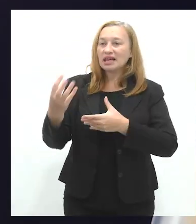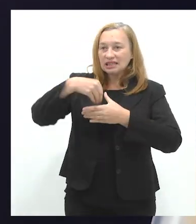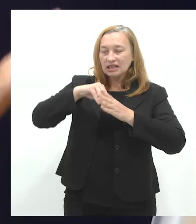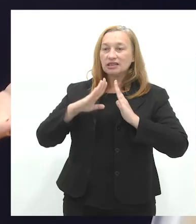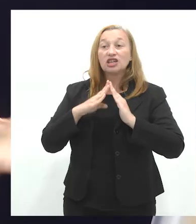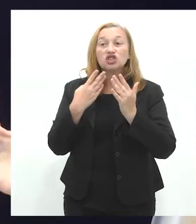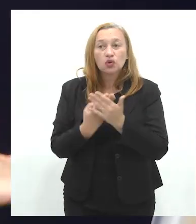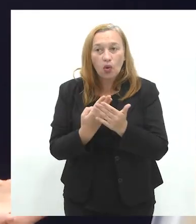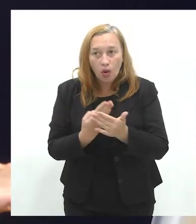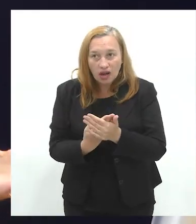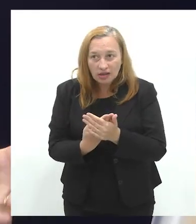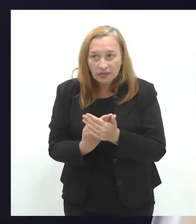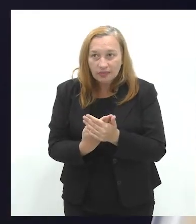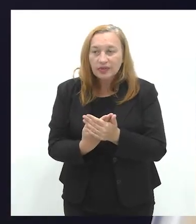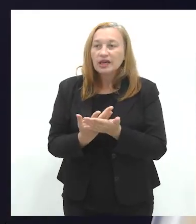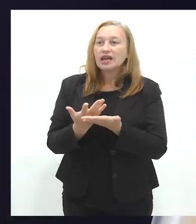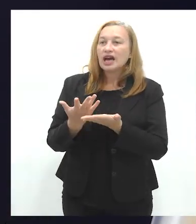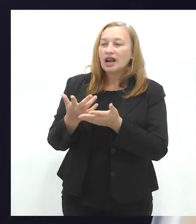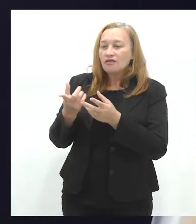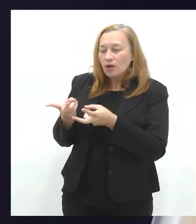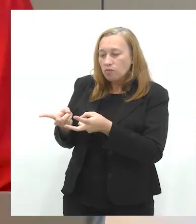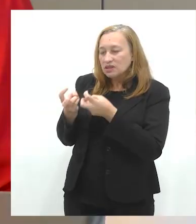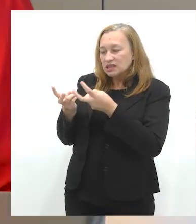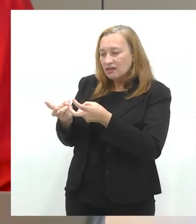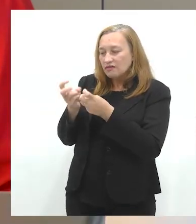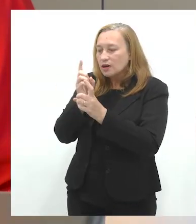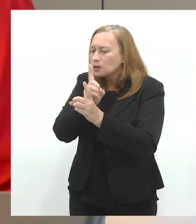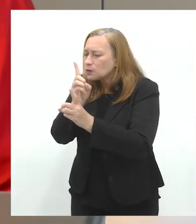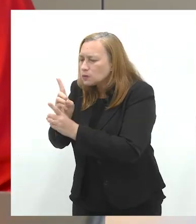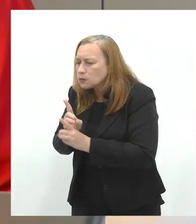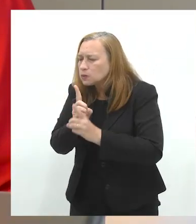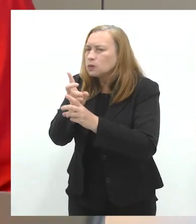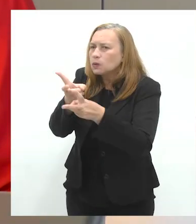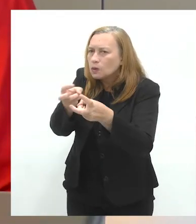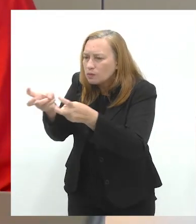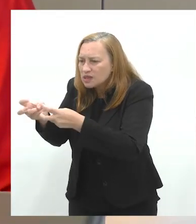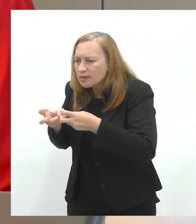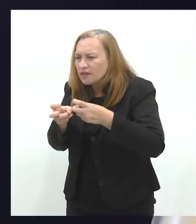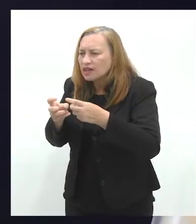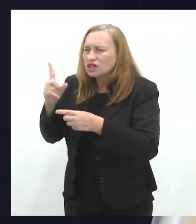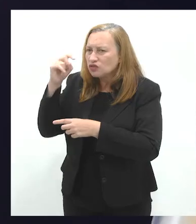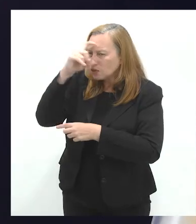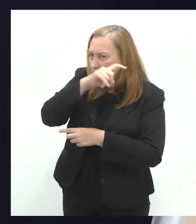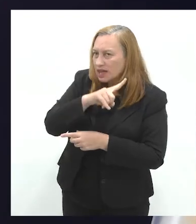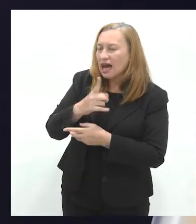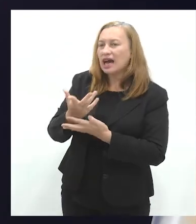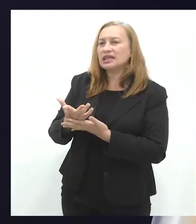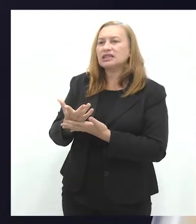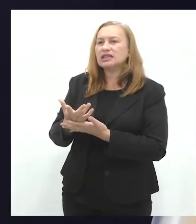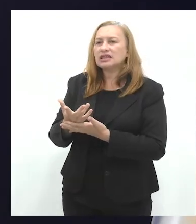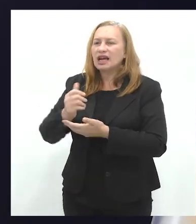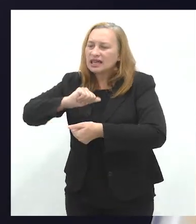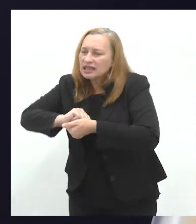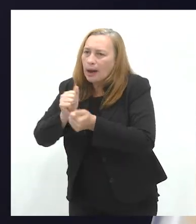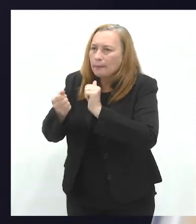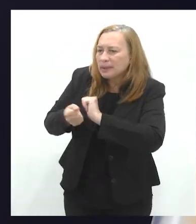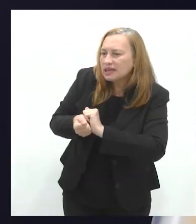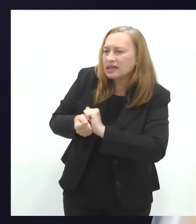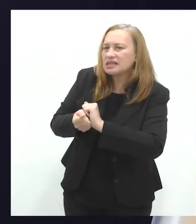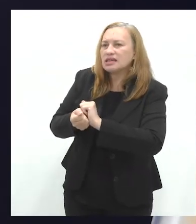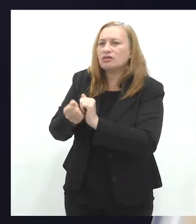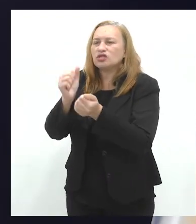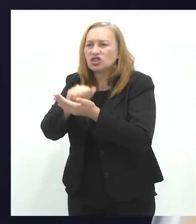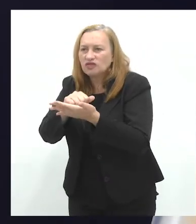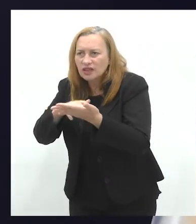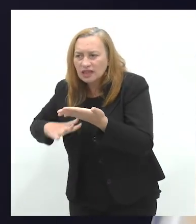trabalha dentro da escola. Então, ela fica ali identificando alguma possível dificuldade, ela